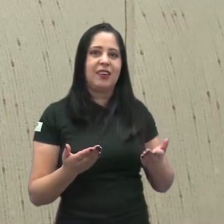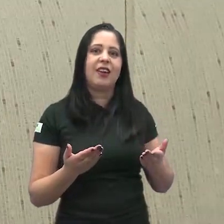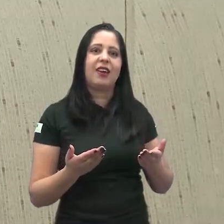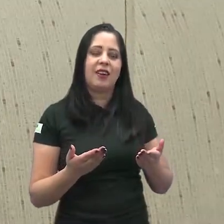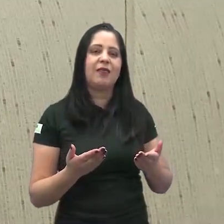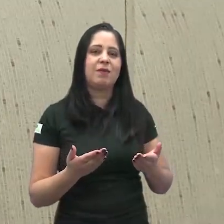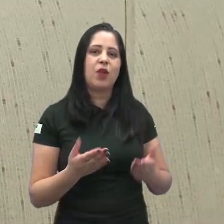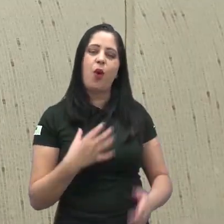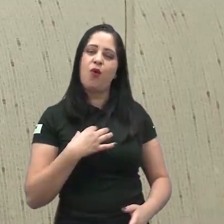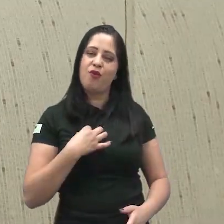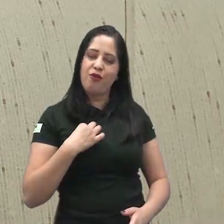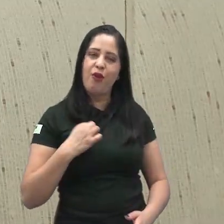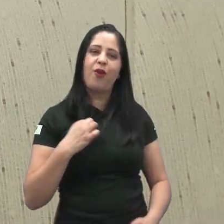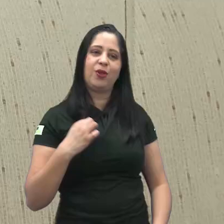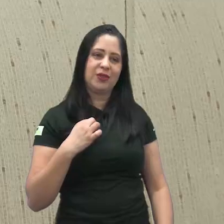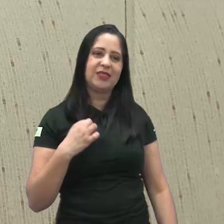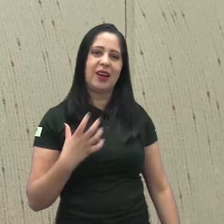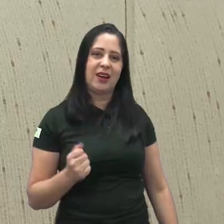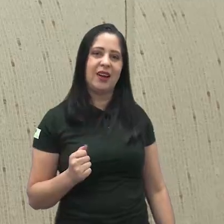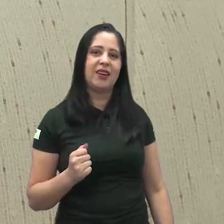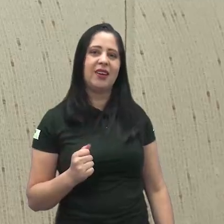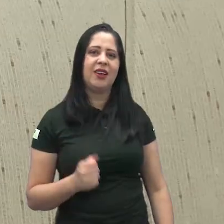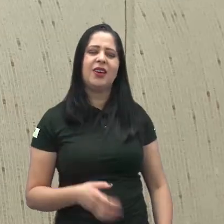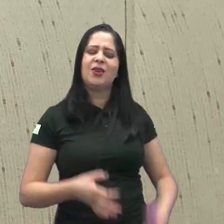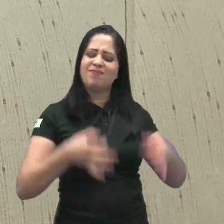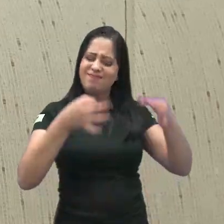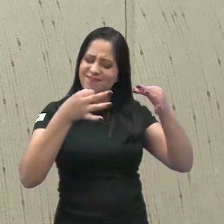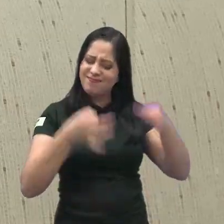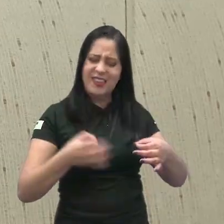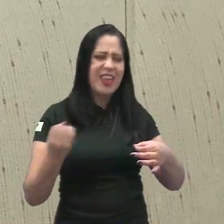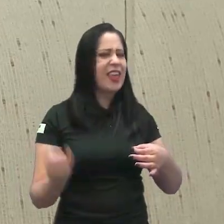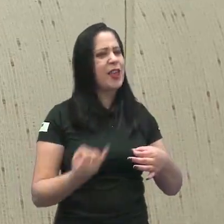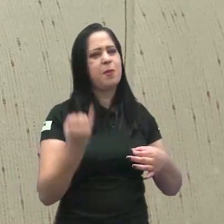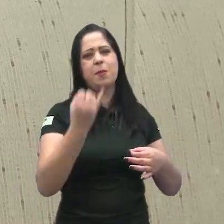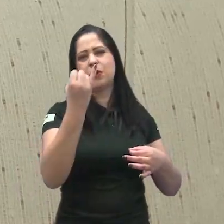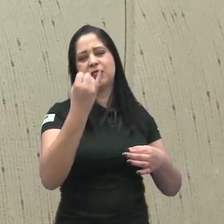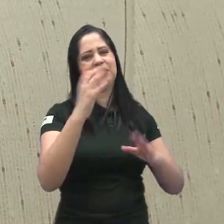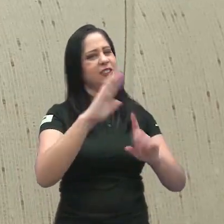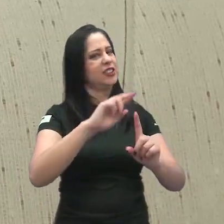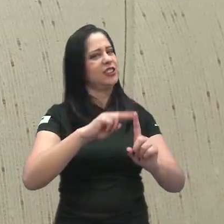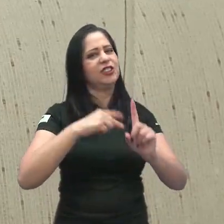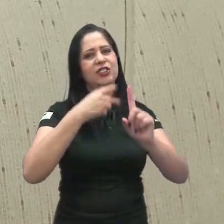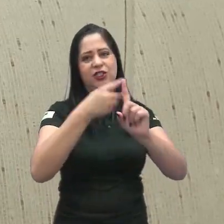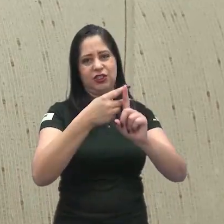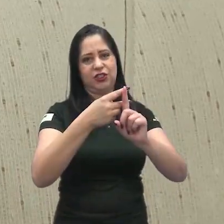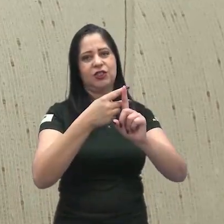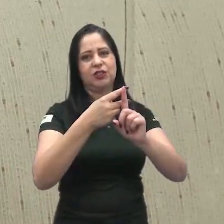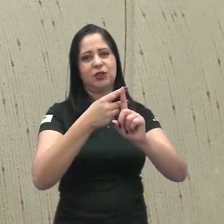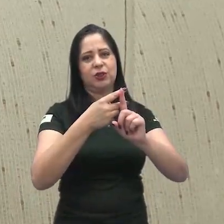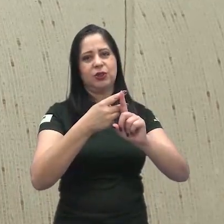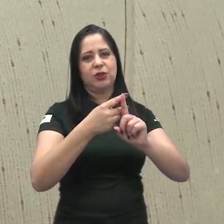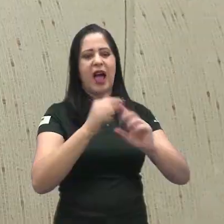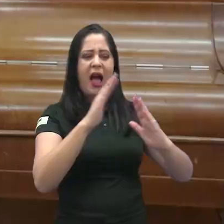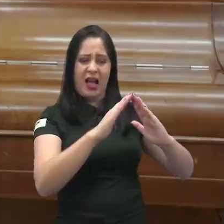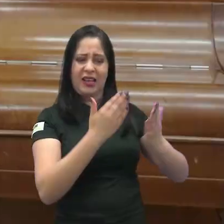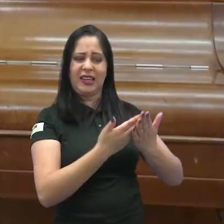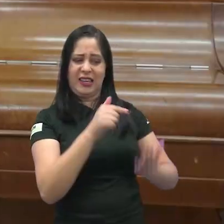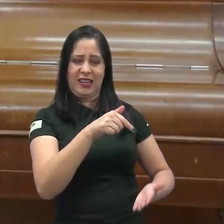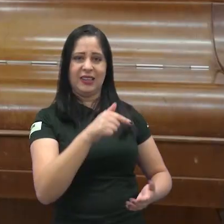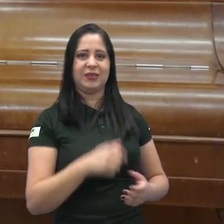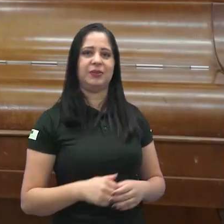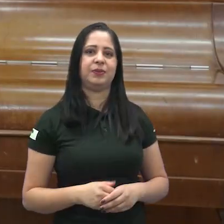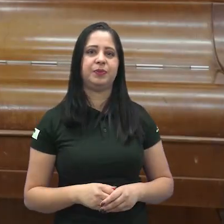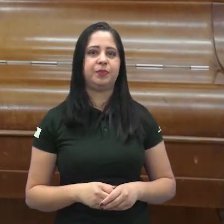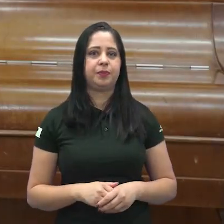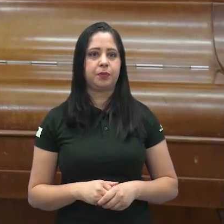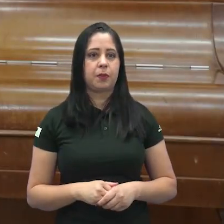penso que o voluntariado realmente é essencial, né, é fundamental numa obra como o do Éden Lar. O que a